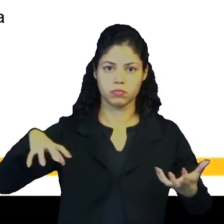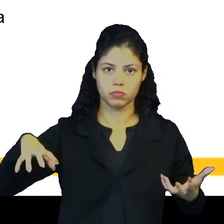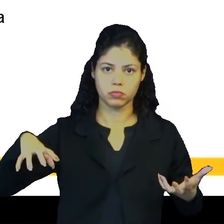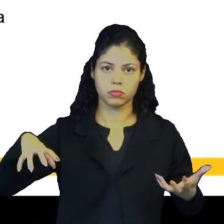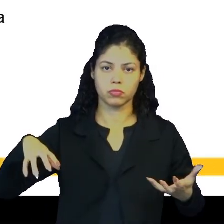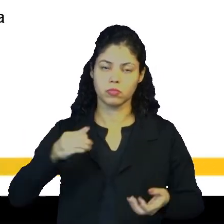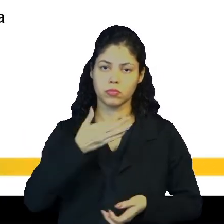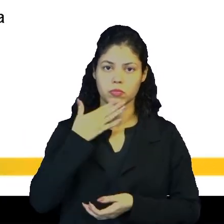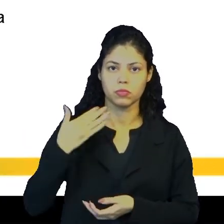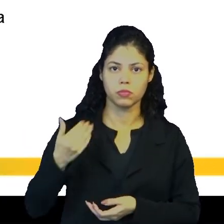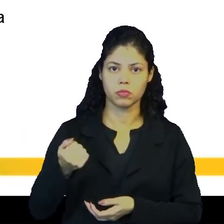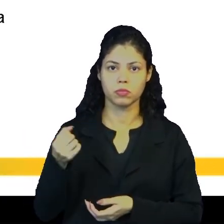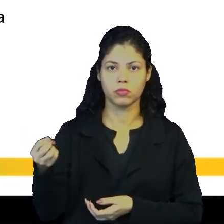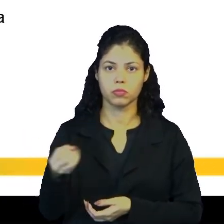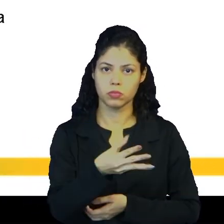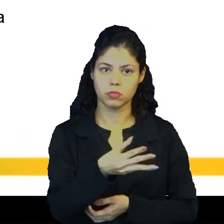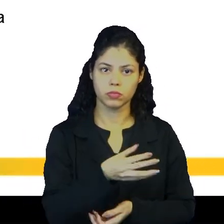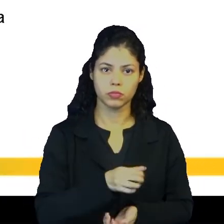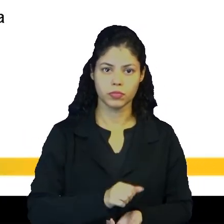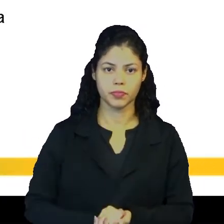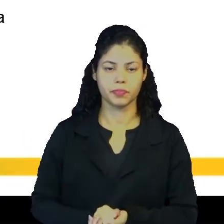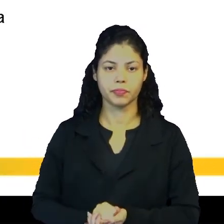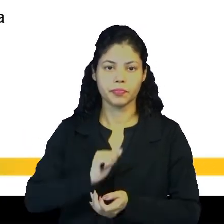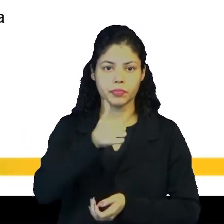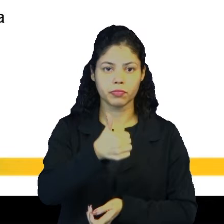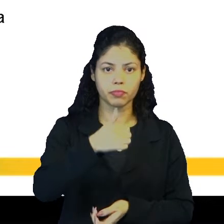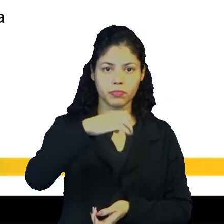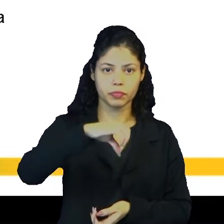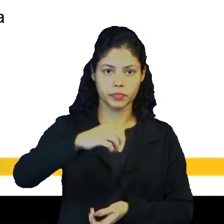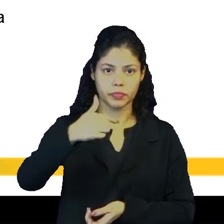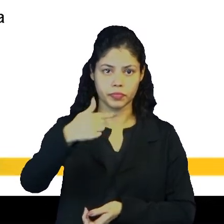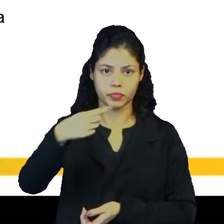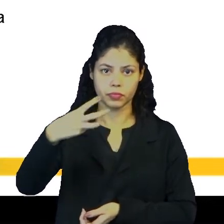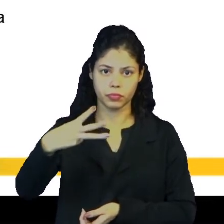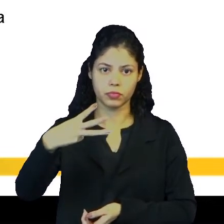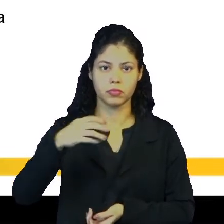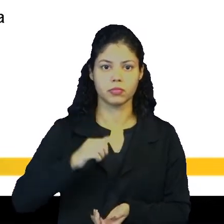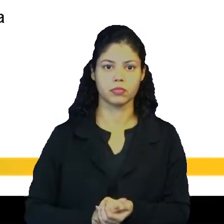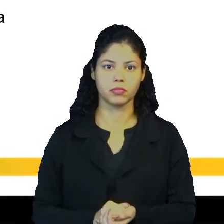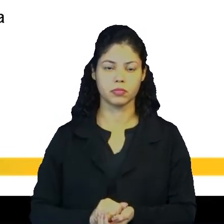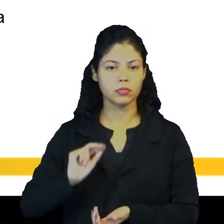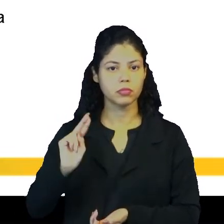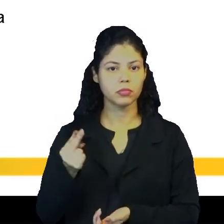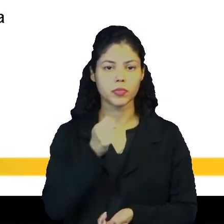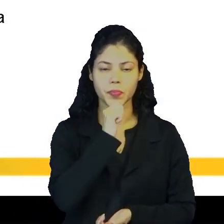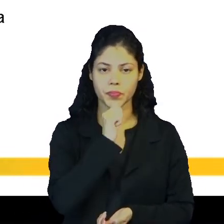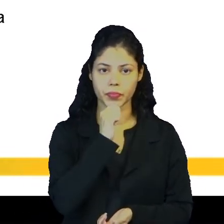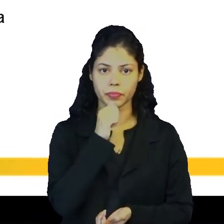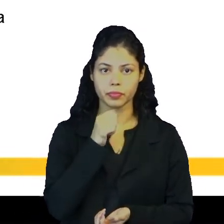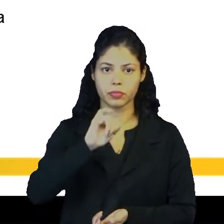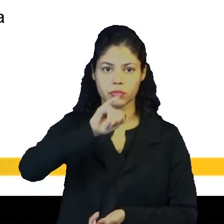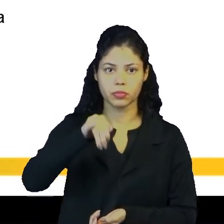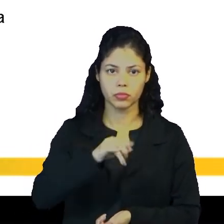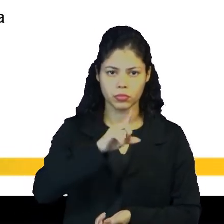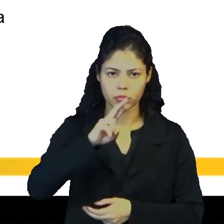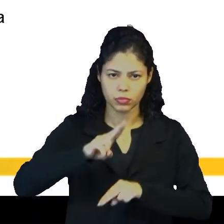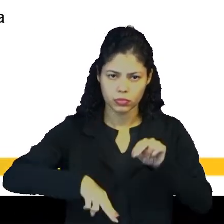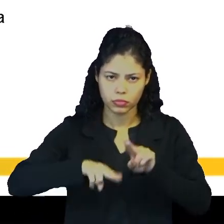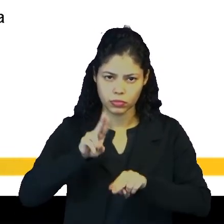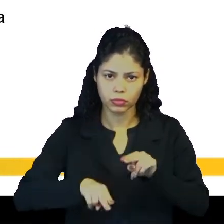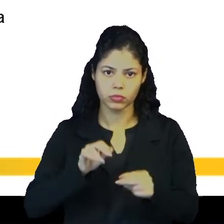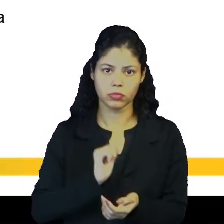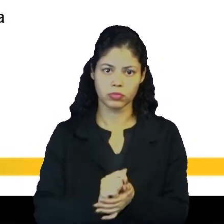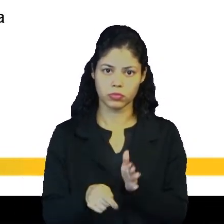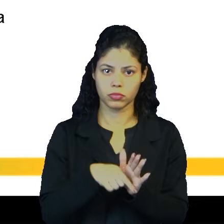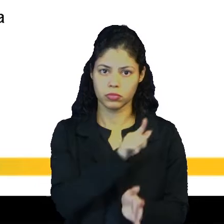uma reforma agrária. Em 1973, no Uruguai, né, em junho, é a vez do governo democrático do Uruguai, liderado